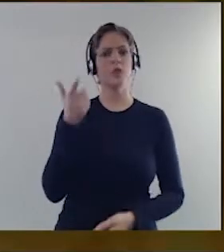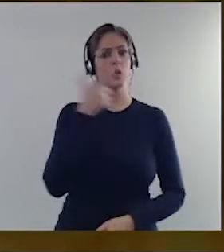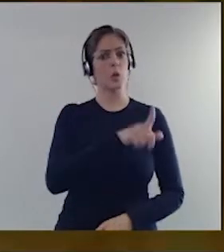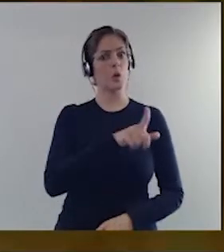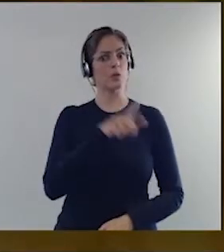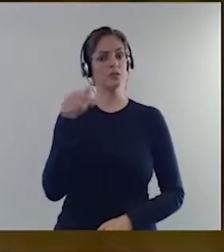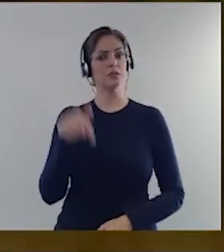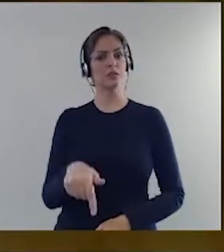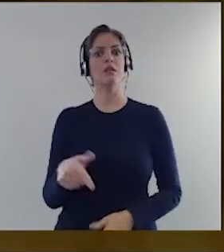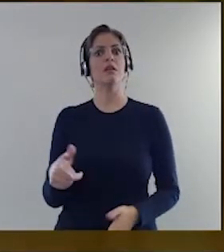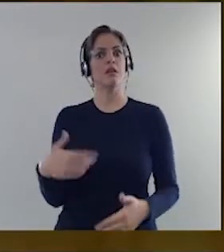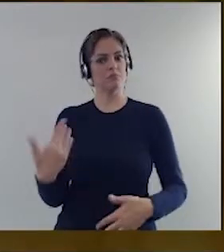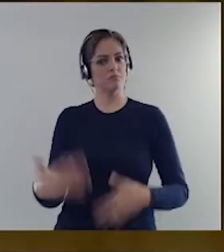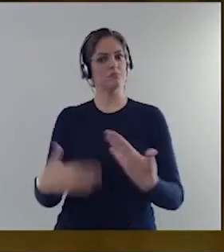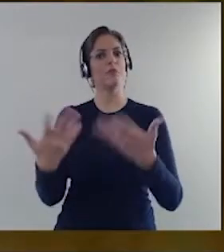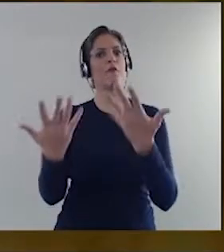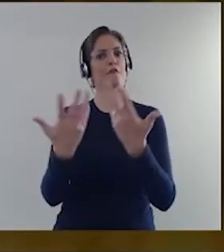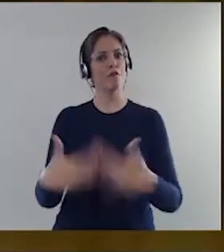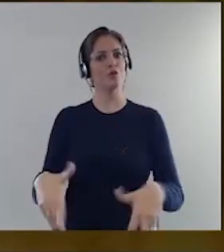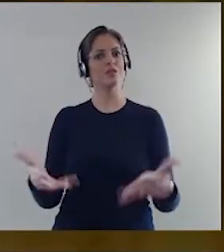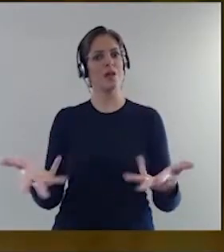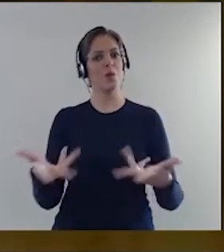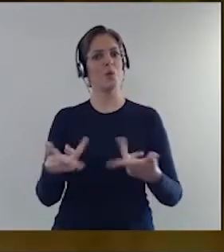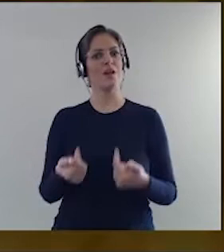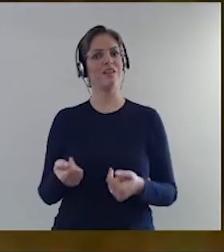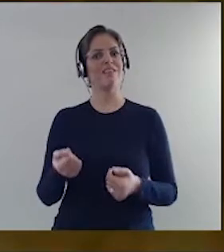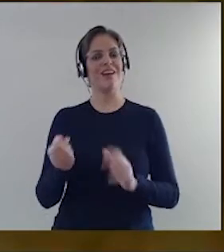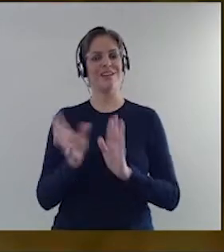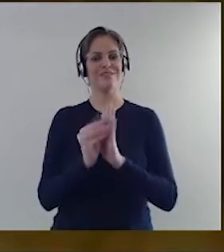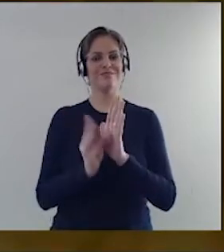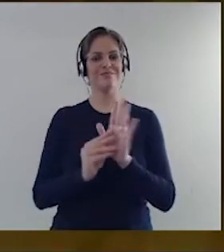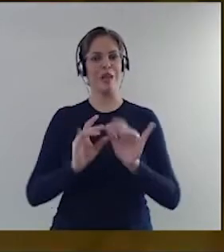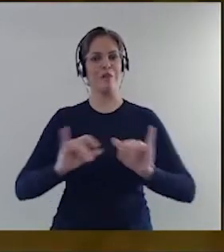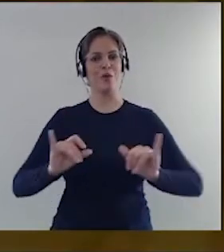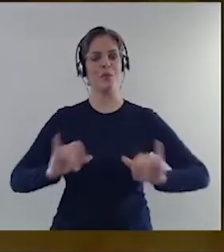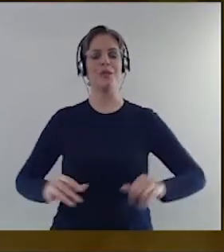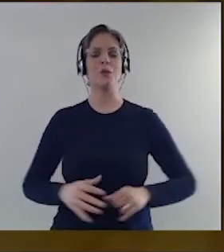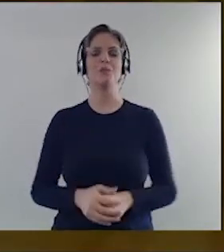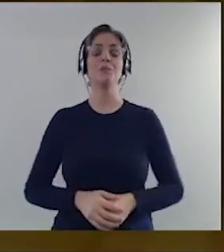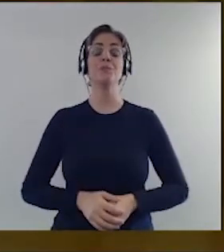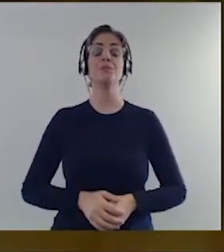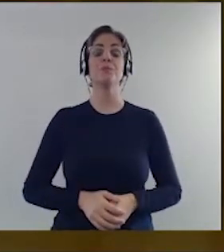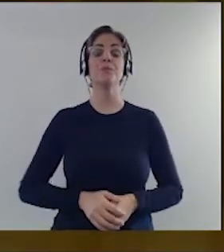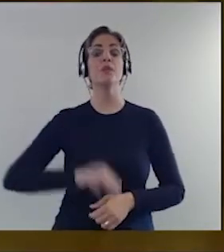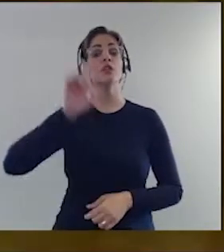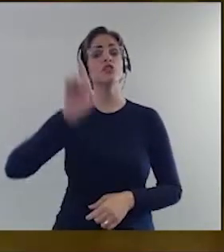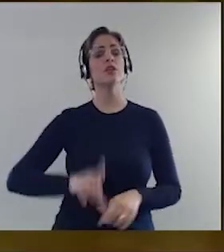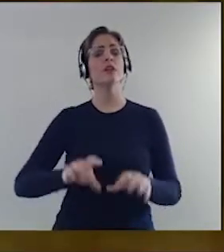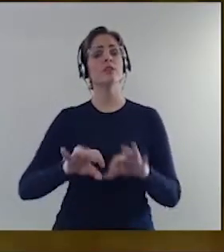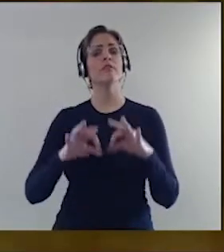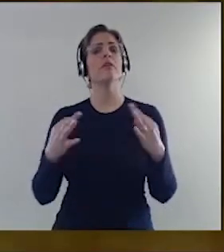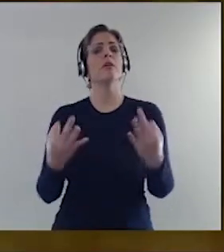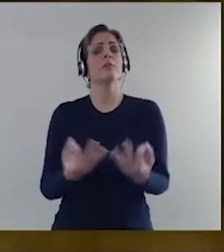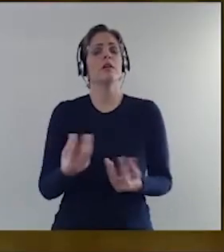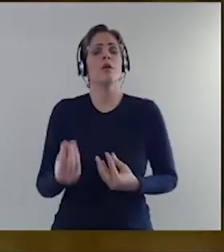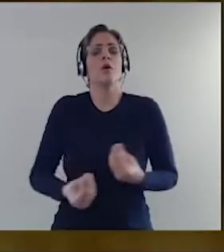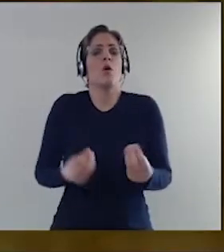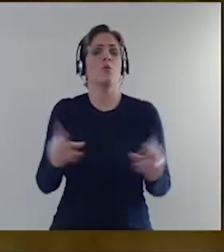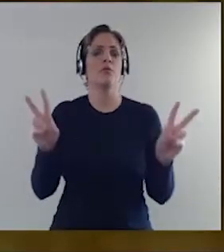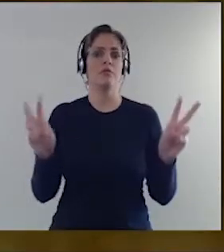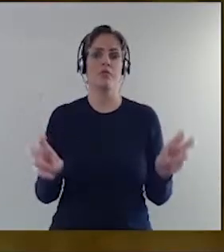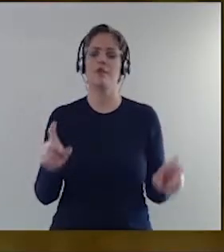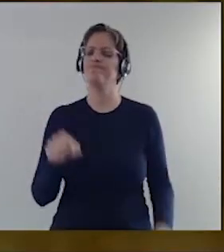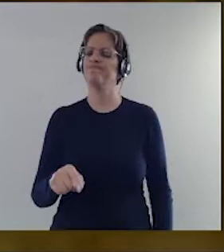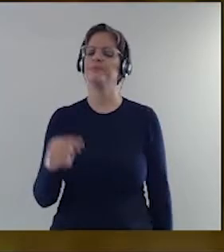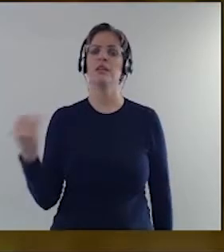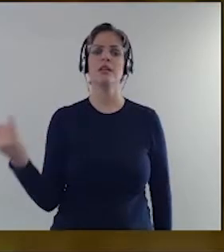fazer esta máquina funcionar com qualidade e conteúdo. No direito das famílias, nosso tema não poderia ser mais